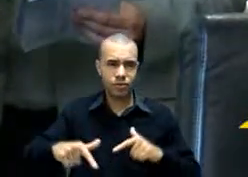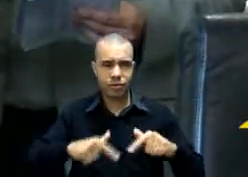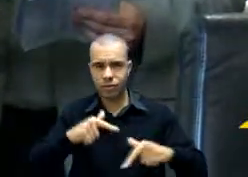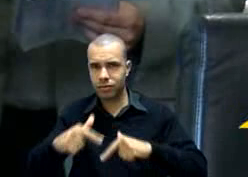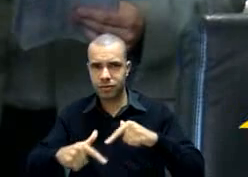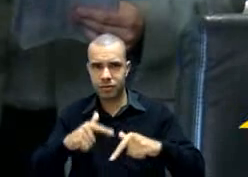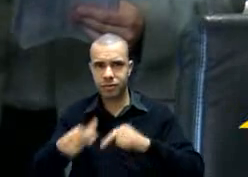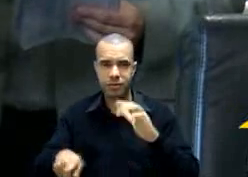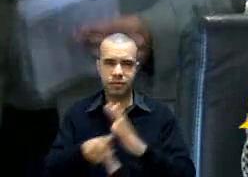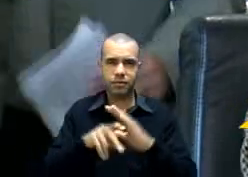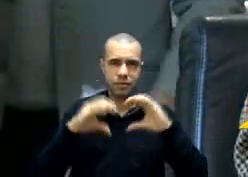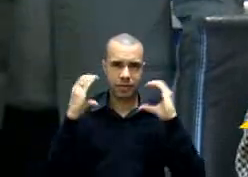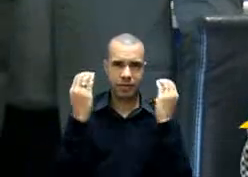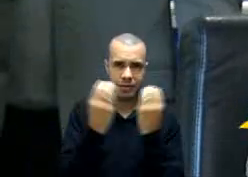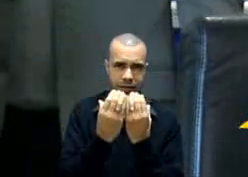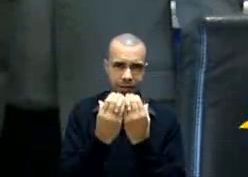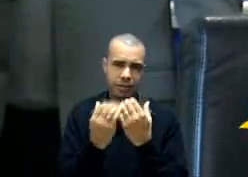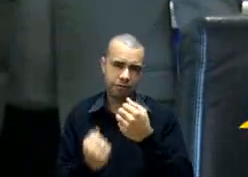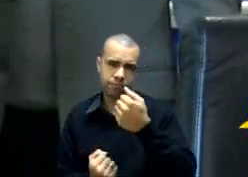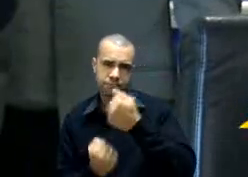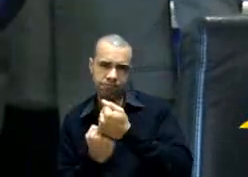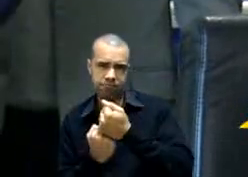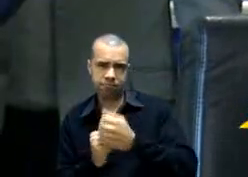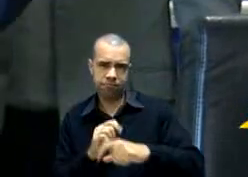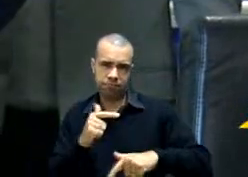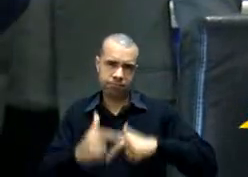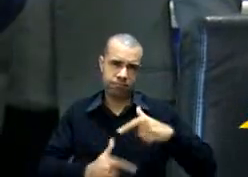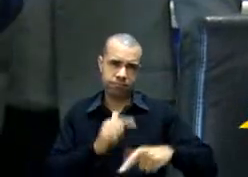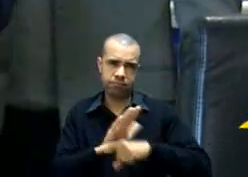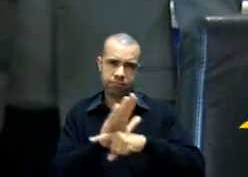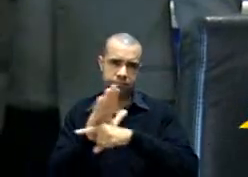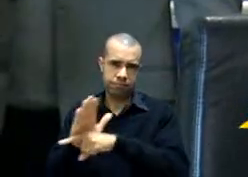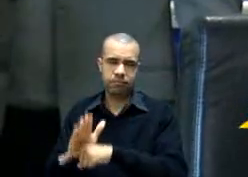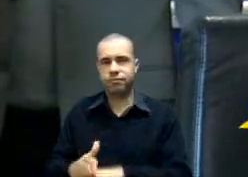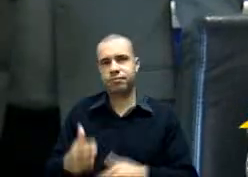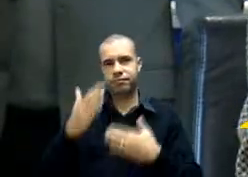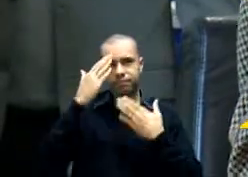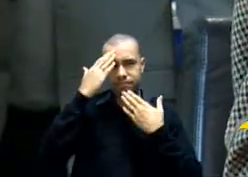daqui da Câmara Municipal, que dá sustentação aos nossos trabalhos. Meu bom dia a